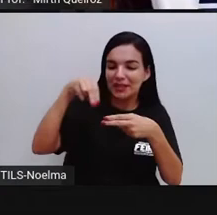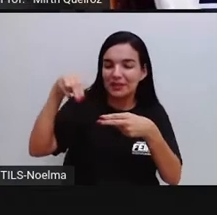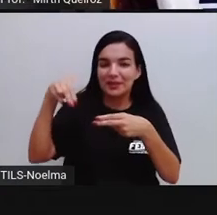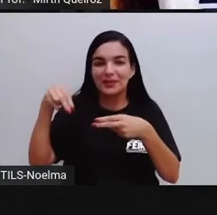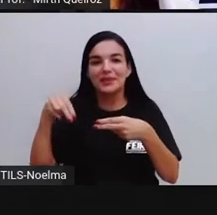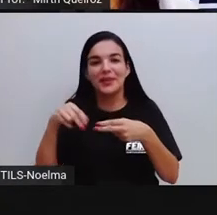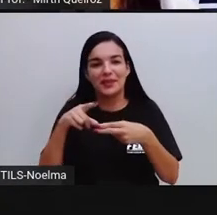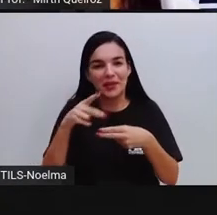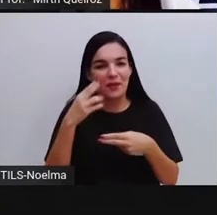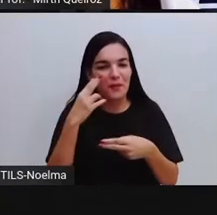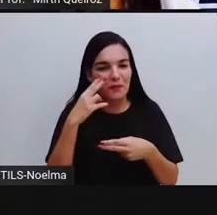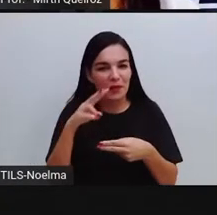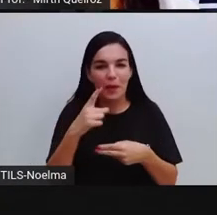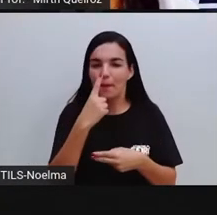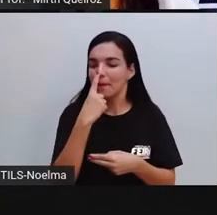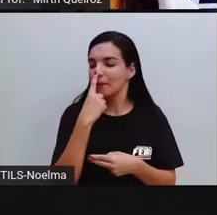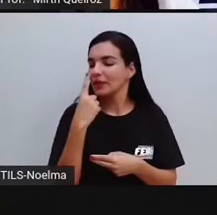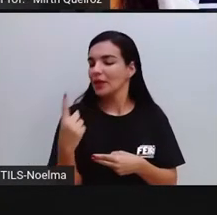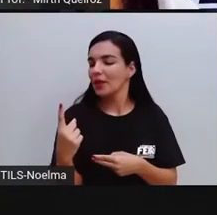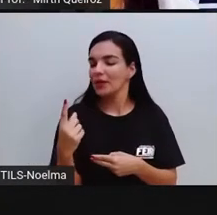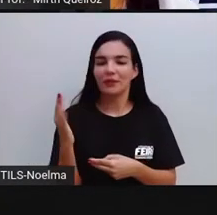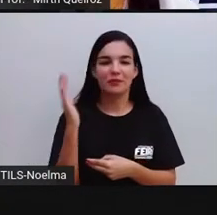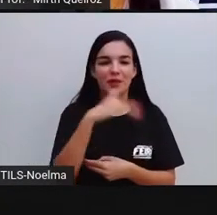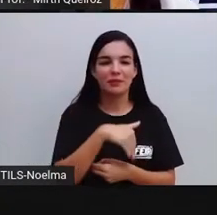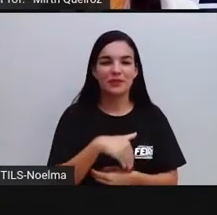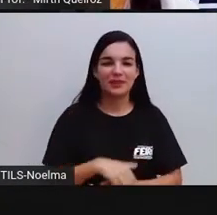é o Pinóquio. Vamos assistir?